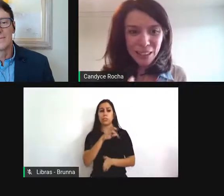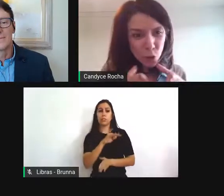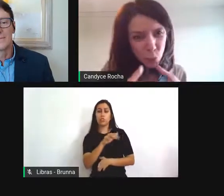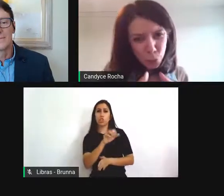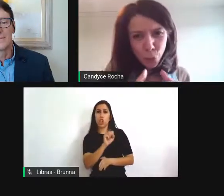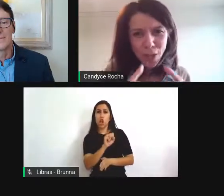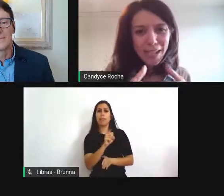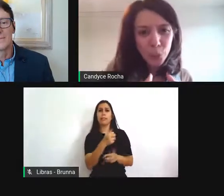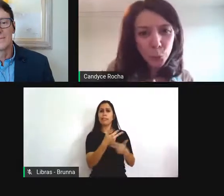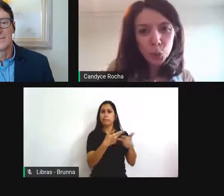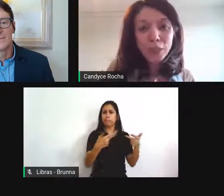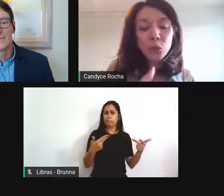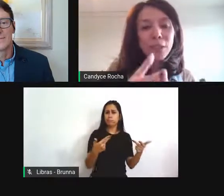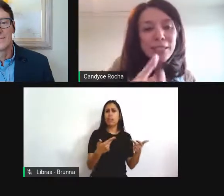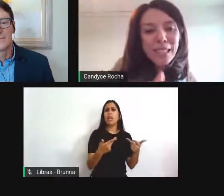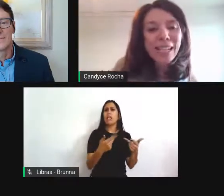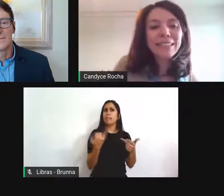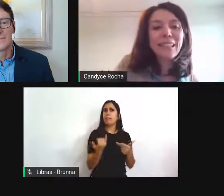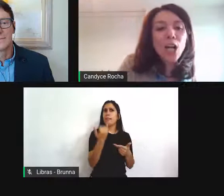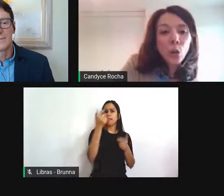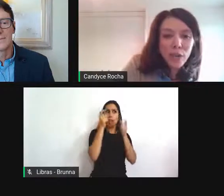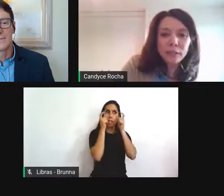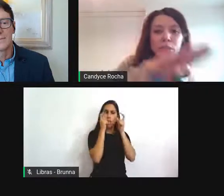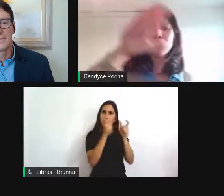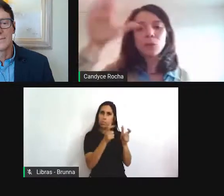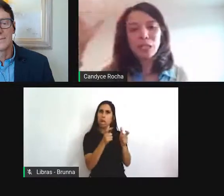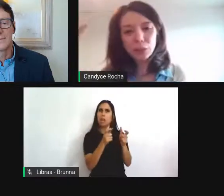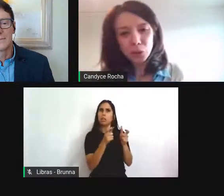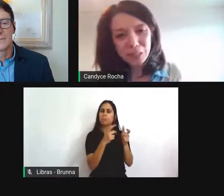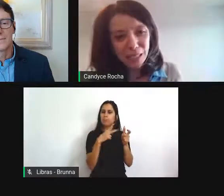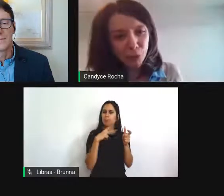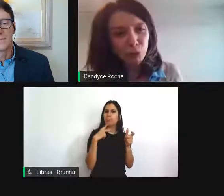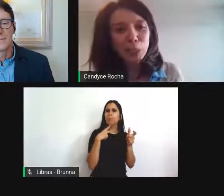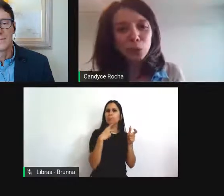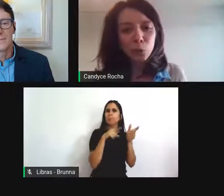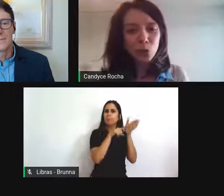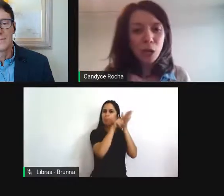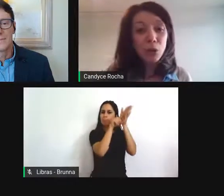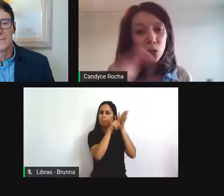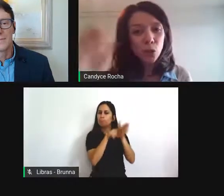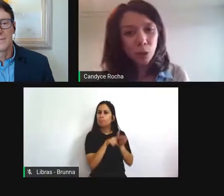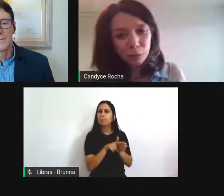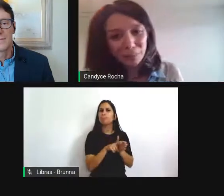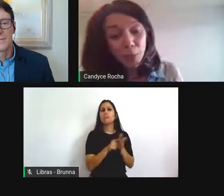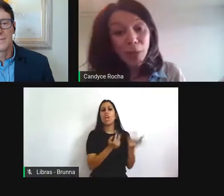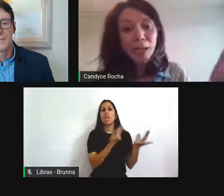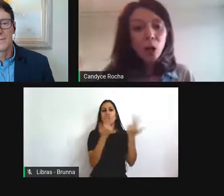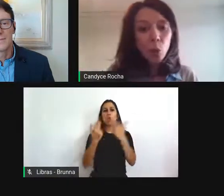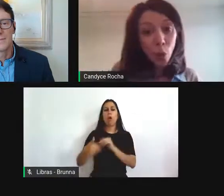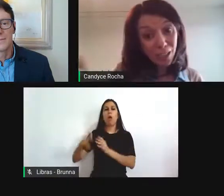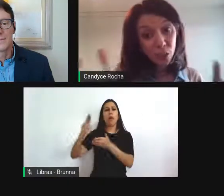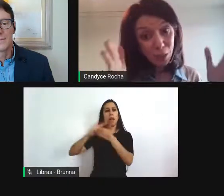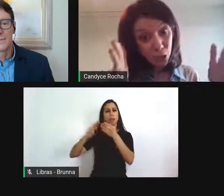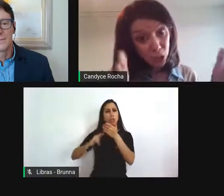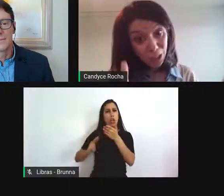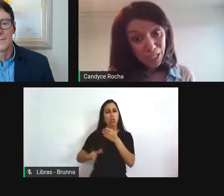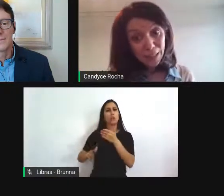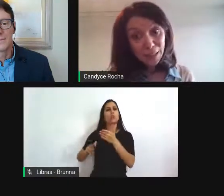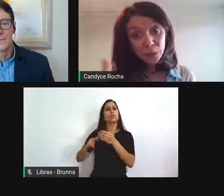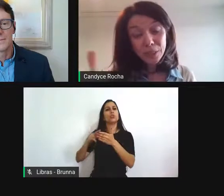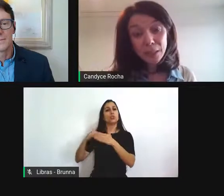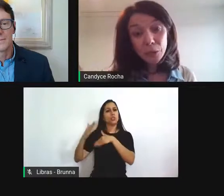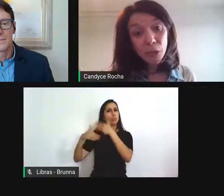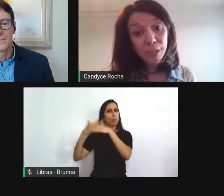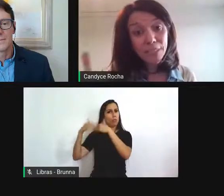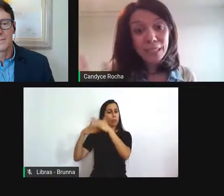muito interessantes, muito focadas, muito particulares, até o relatório de desenvolvimento mundial, que escolhe um tema. A gente já